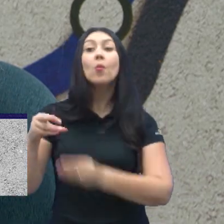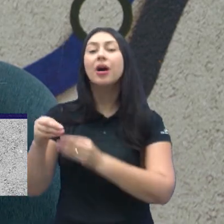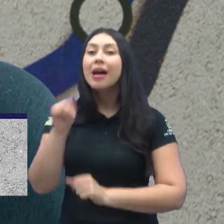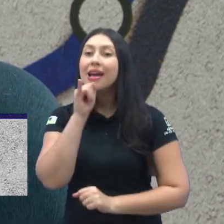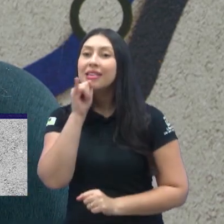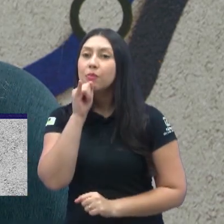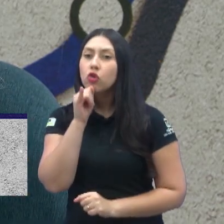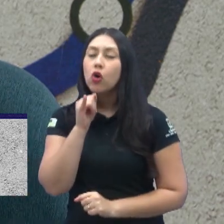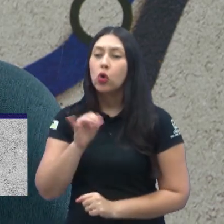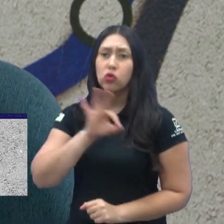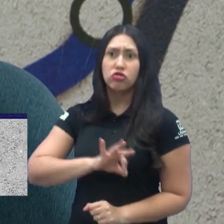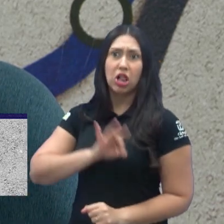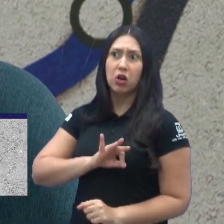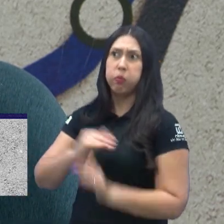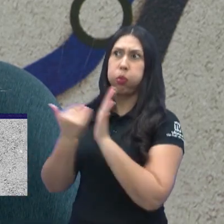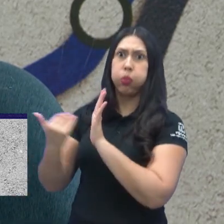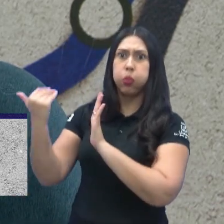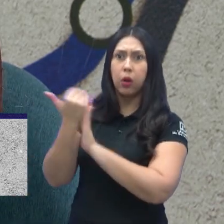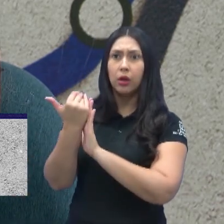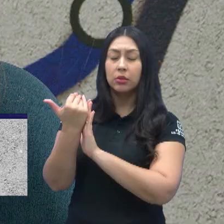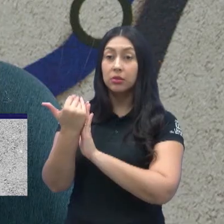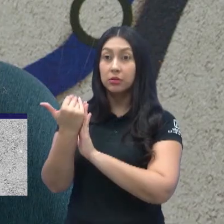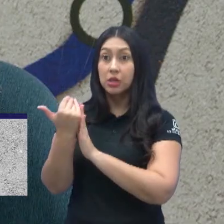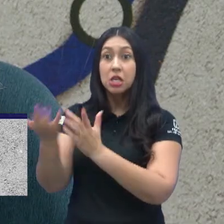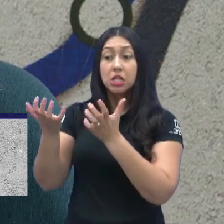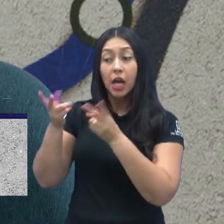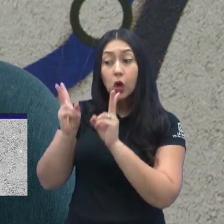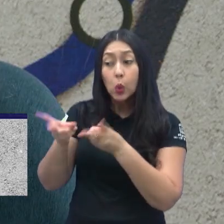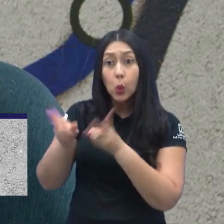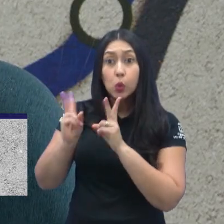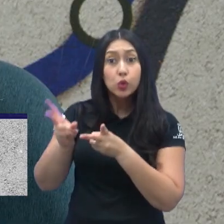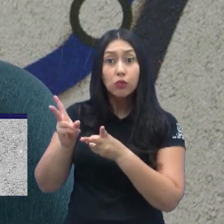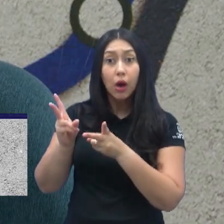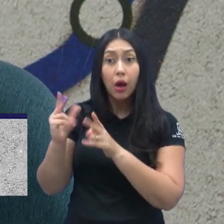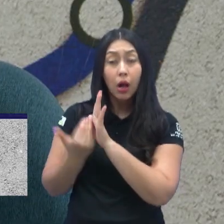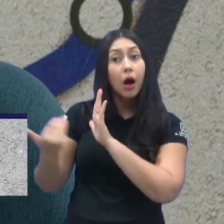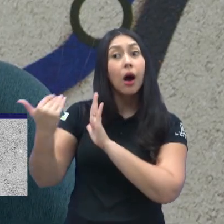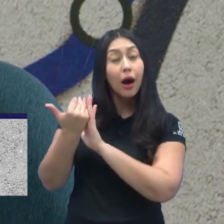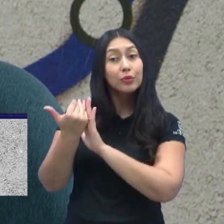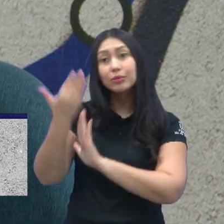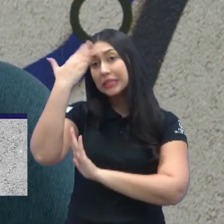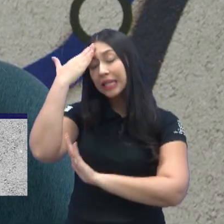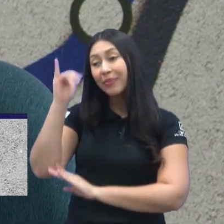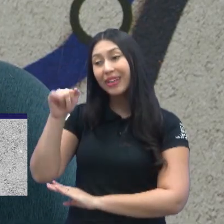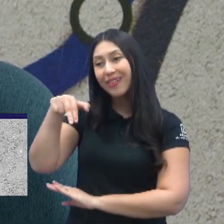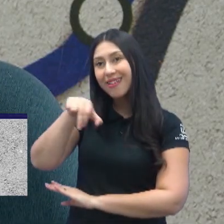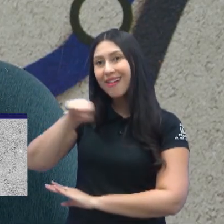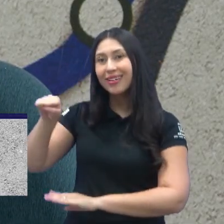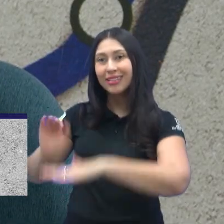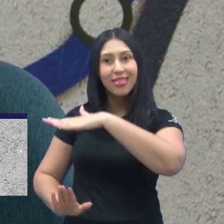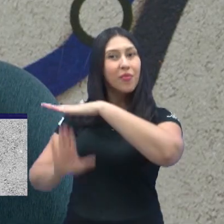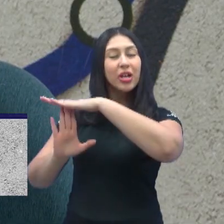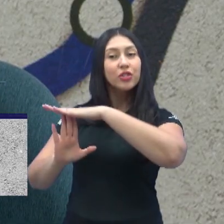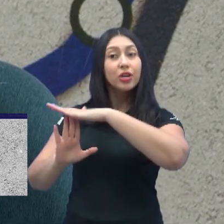né, a depender de quanto você ganha, sabendo que o INSS tem uma limitação do teto, você pode sim fazer uma